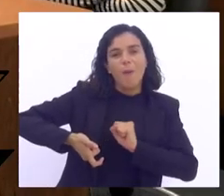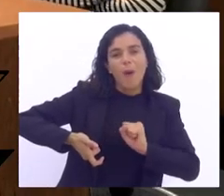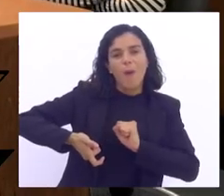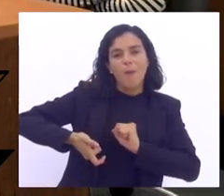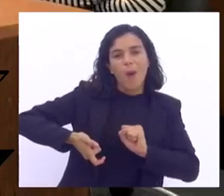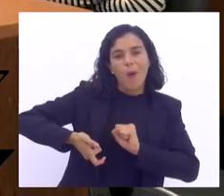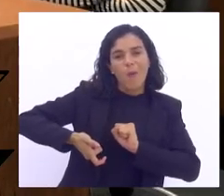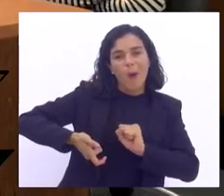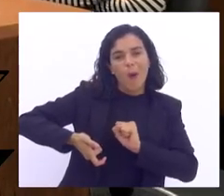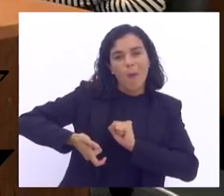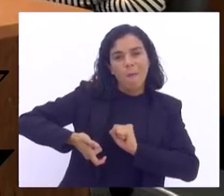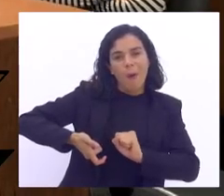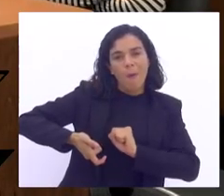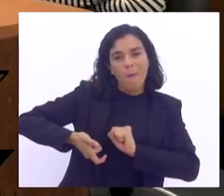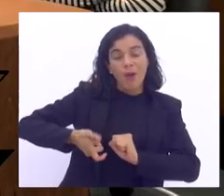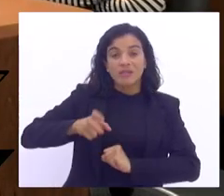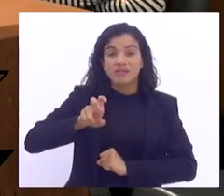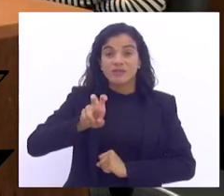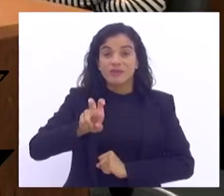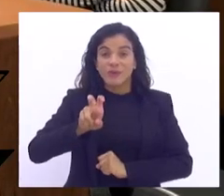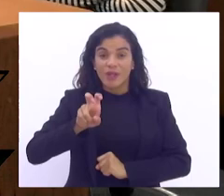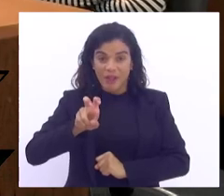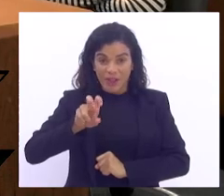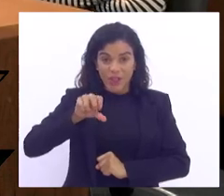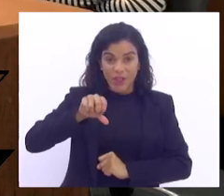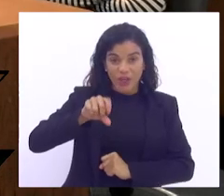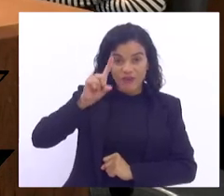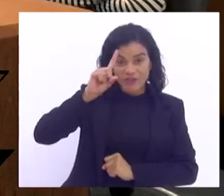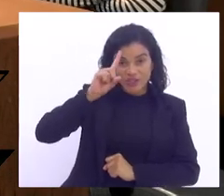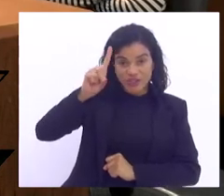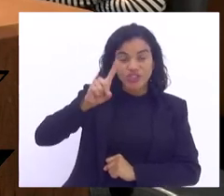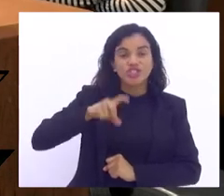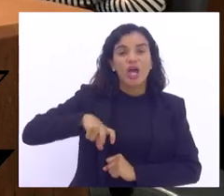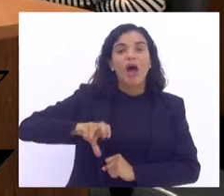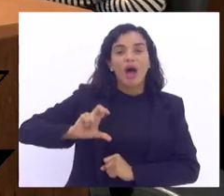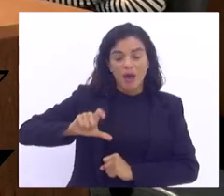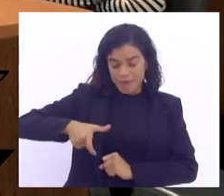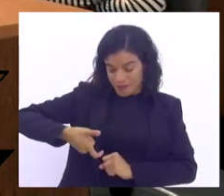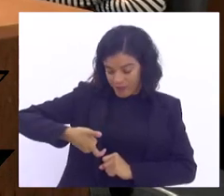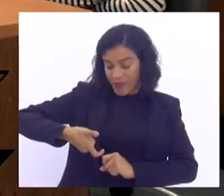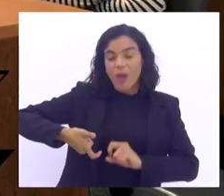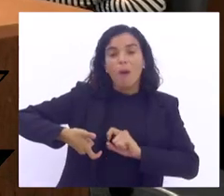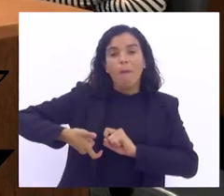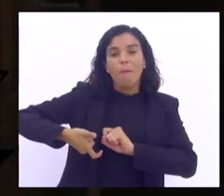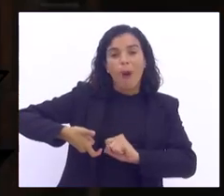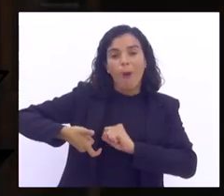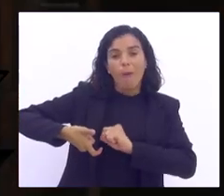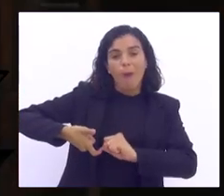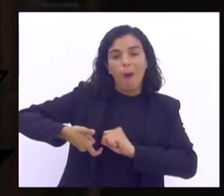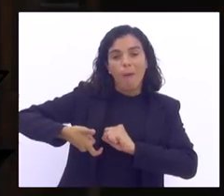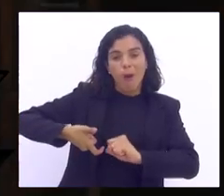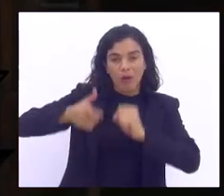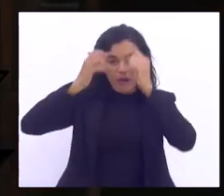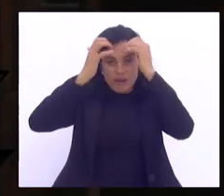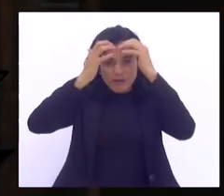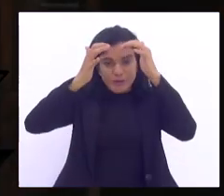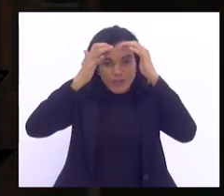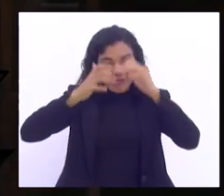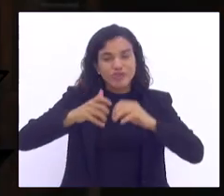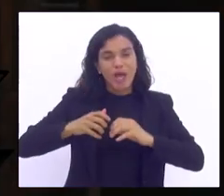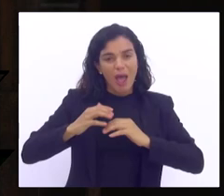12 semanas, ele já tem 59 dias que o coração já estava batendo. O cérebro e os demais órgãos